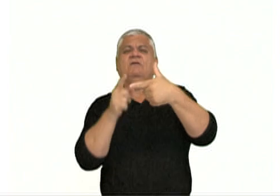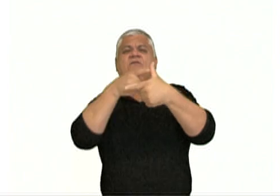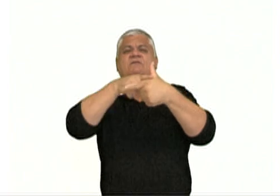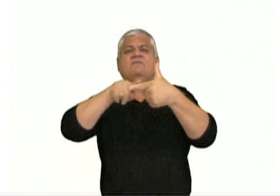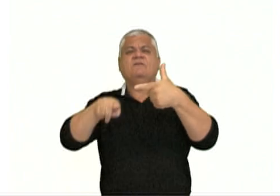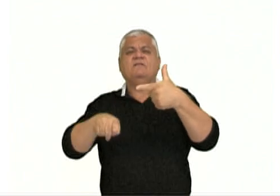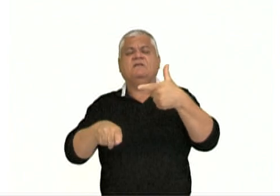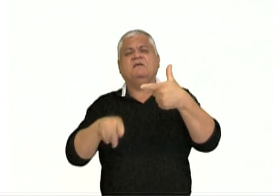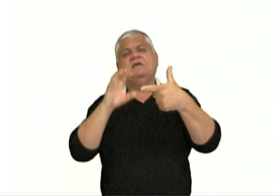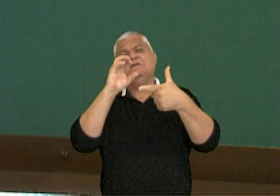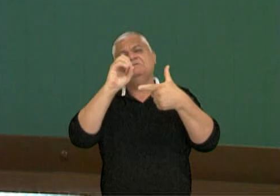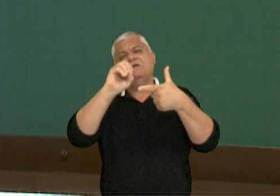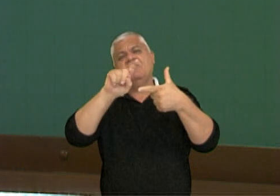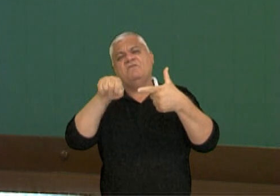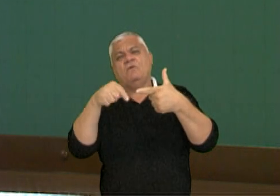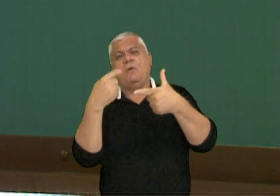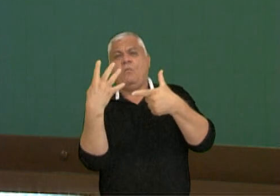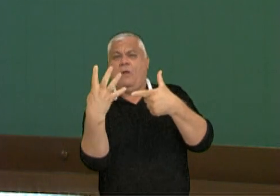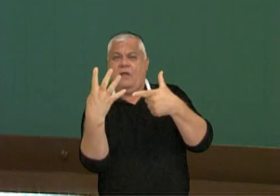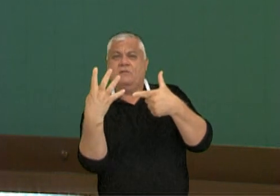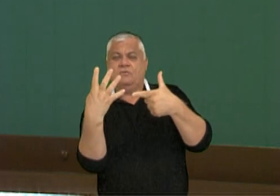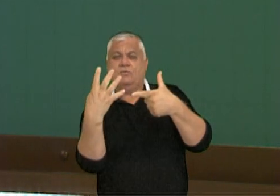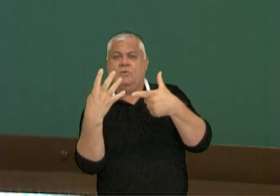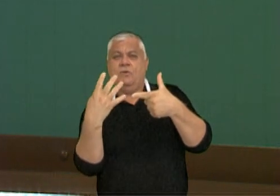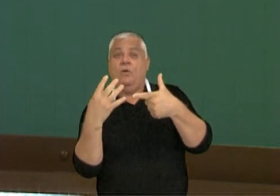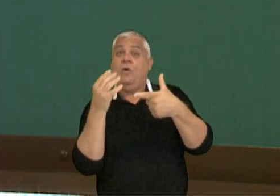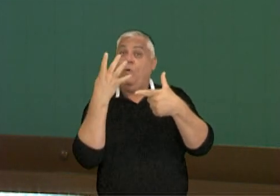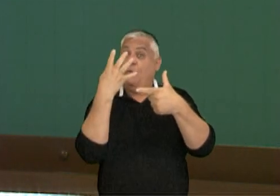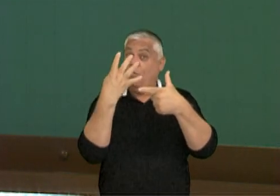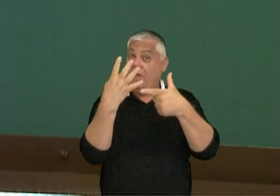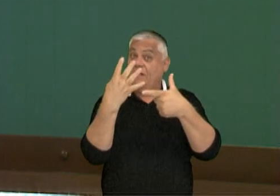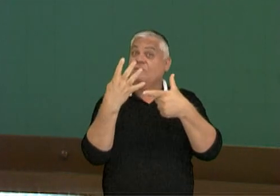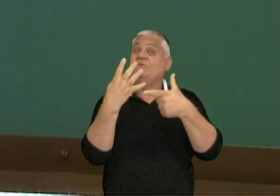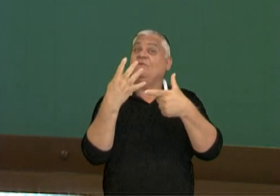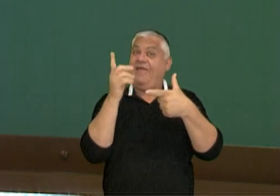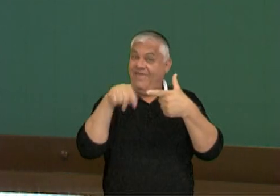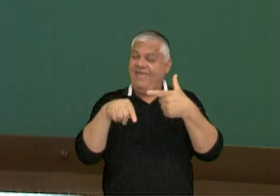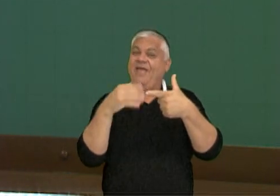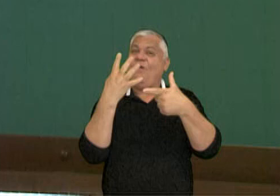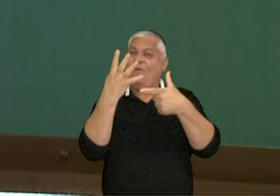ficar 0,4, ou melhor, 4 décimos, né?